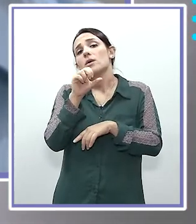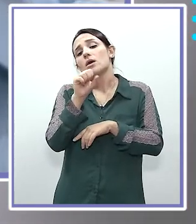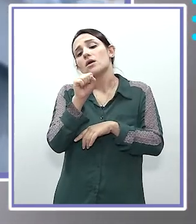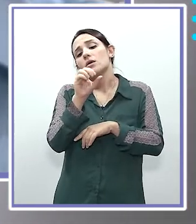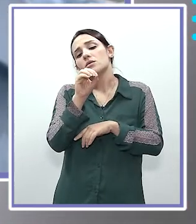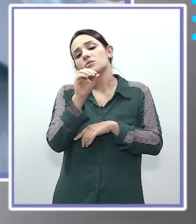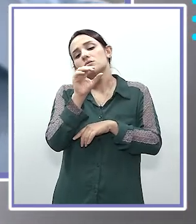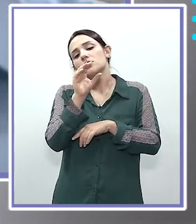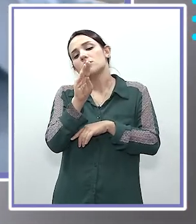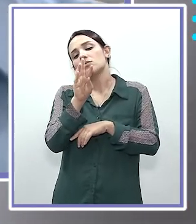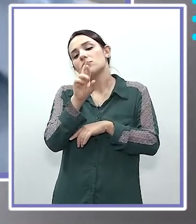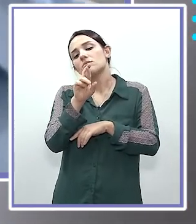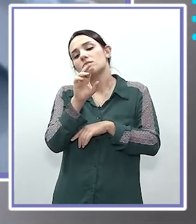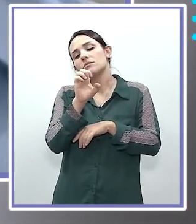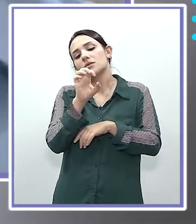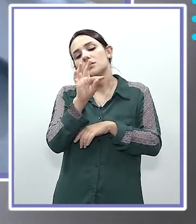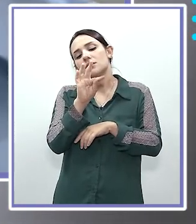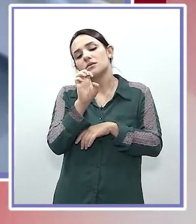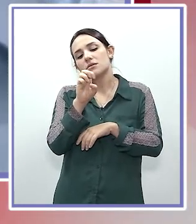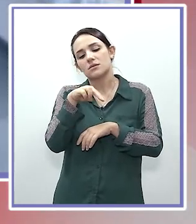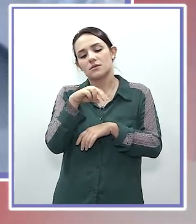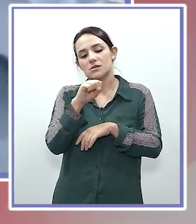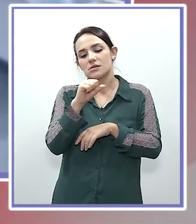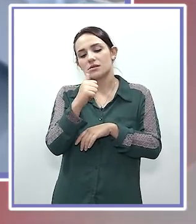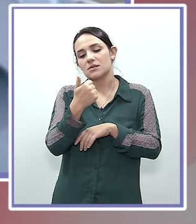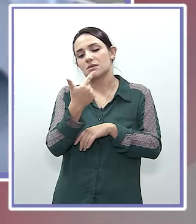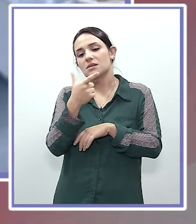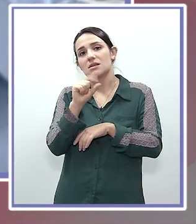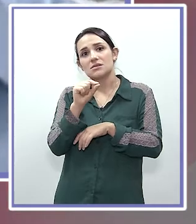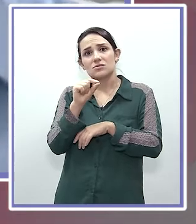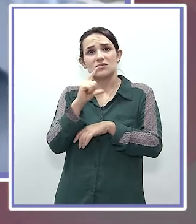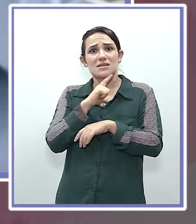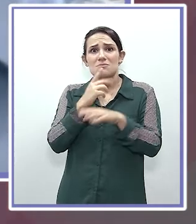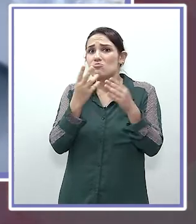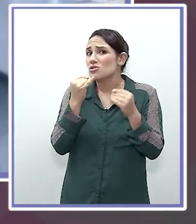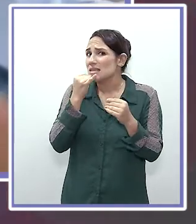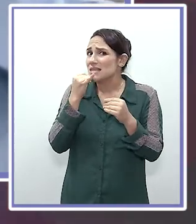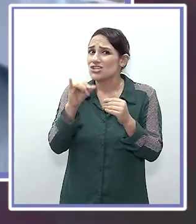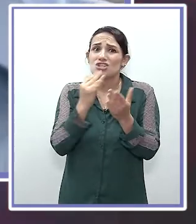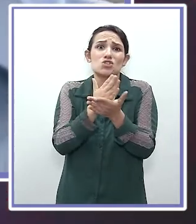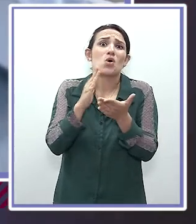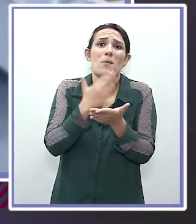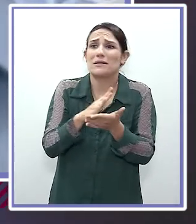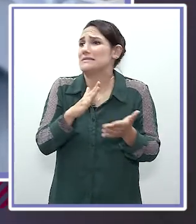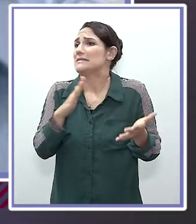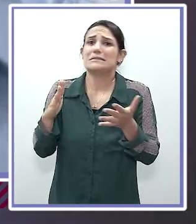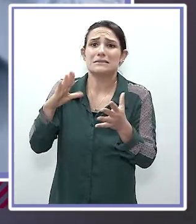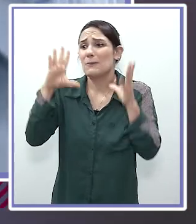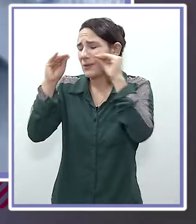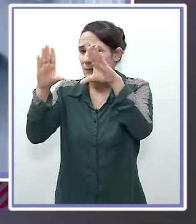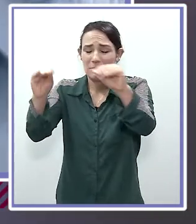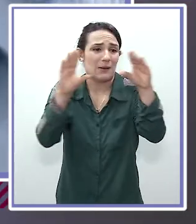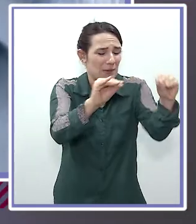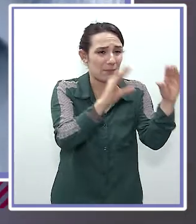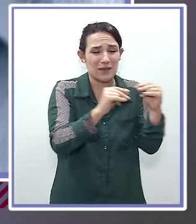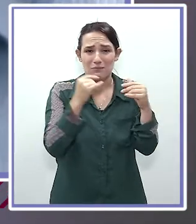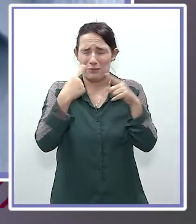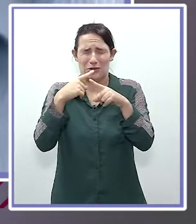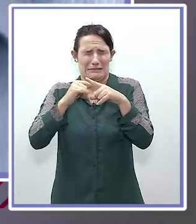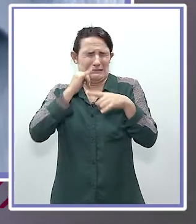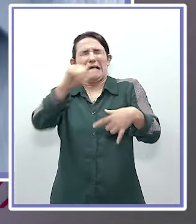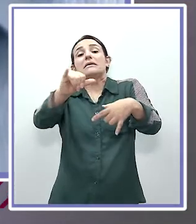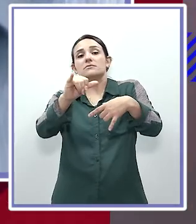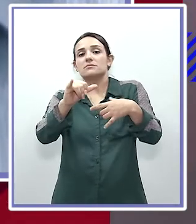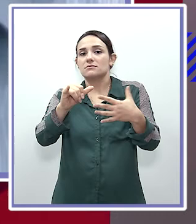sobretensão. Então, a tensão elétrica vai subir e vai começar a queimar todos os equipamentos. Então, simplificando um pouco o que acontece.